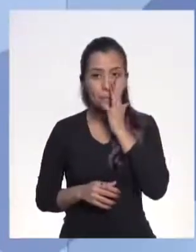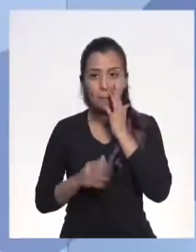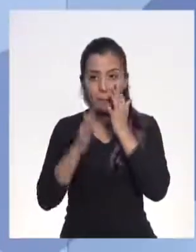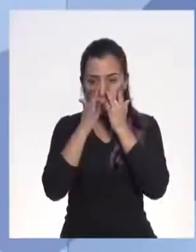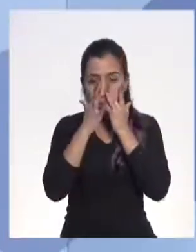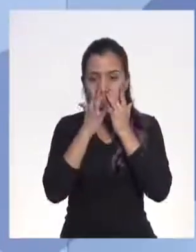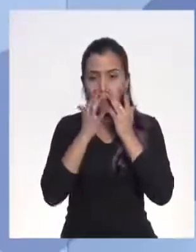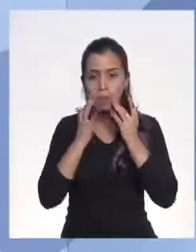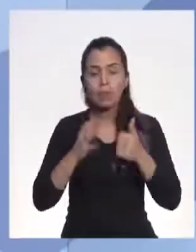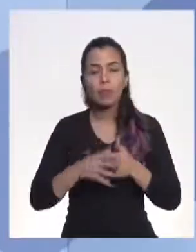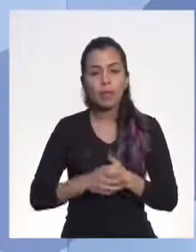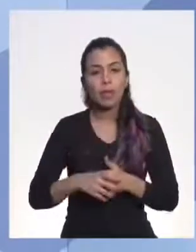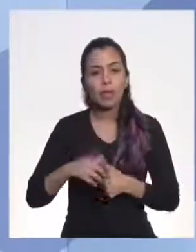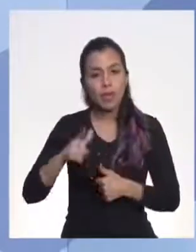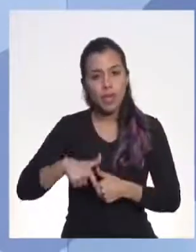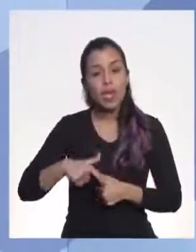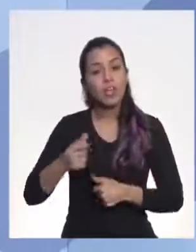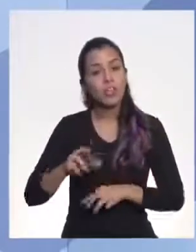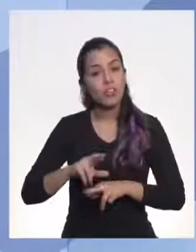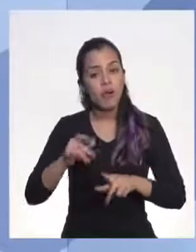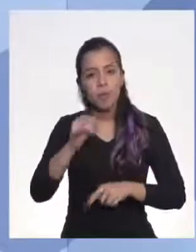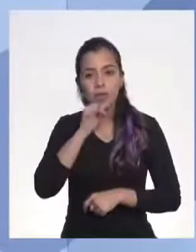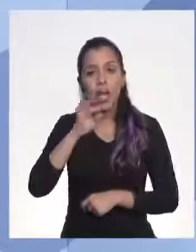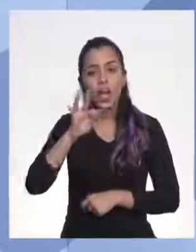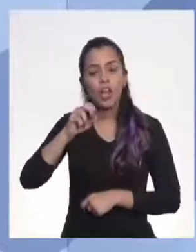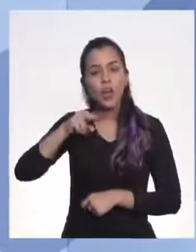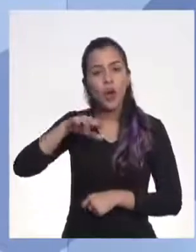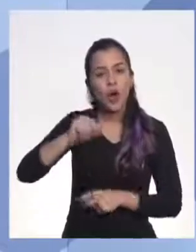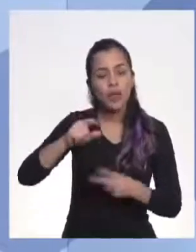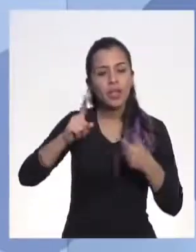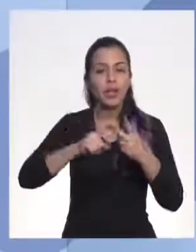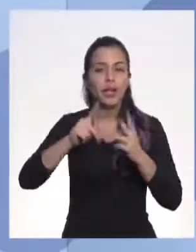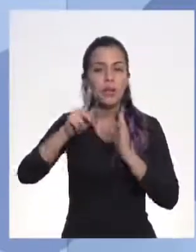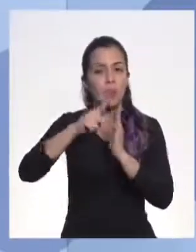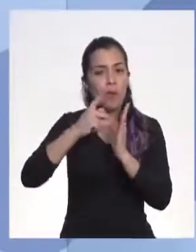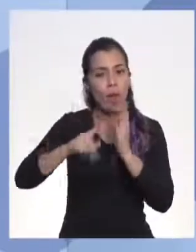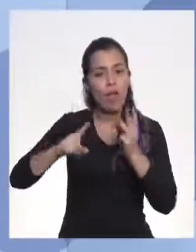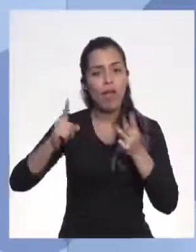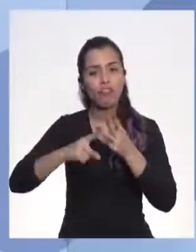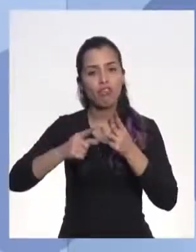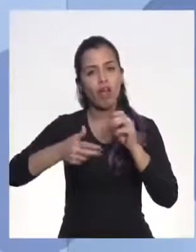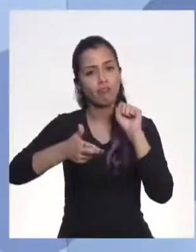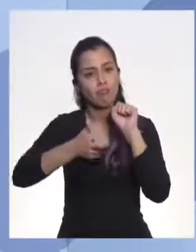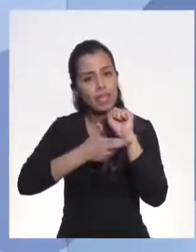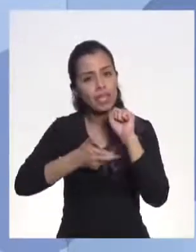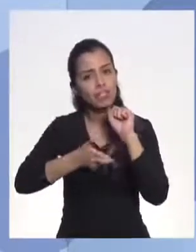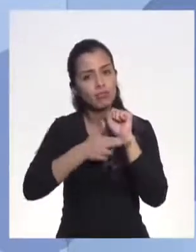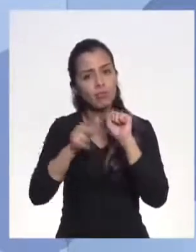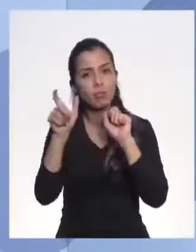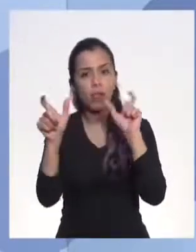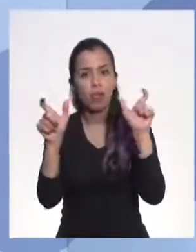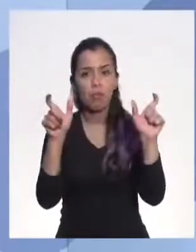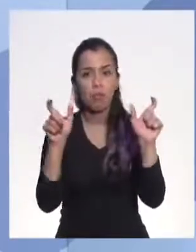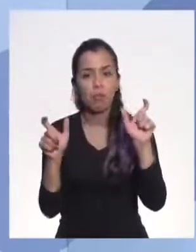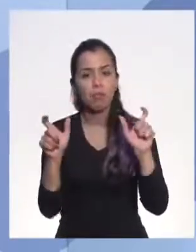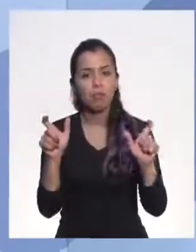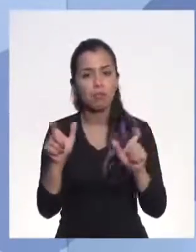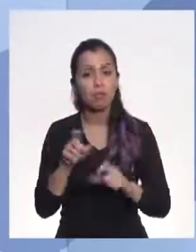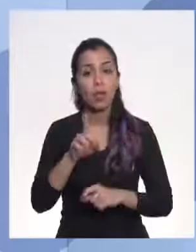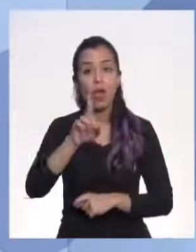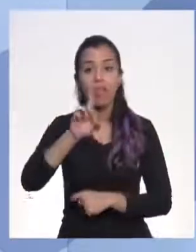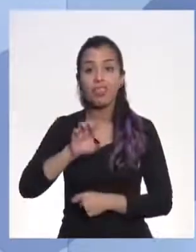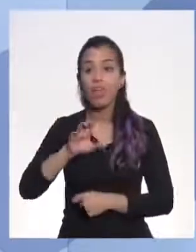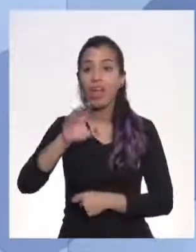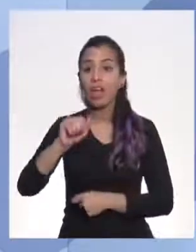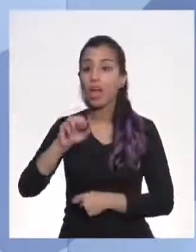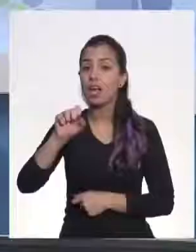da da sílaba sertonica dela ser poética de dar o ritmo para o Noé né E aí de cá Silva por causa